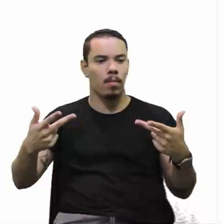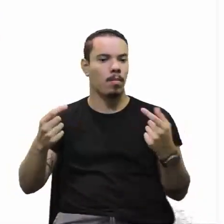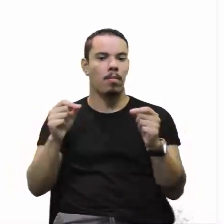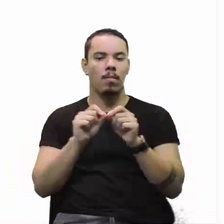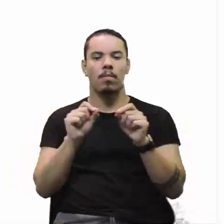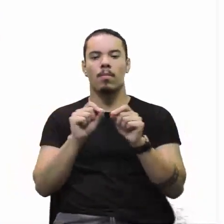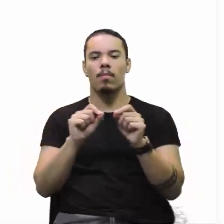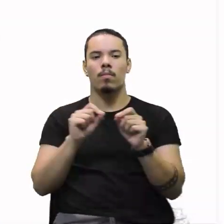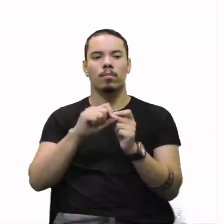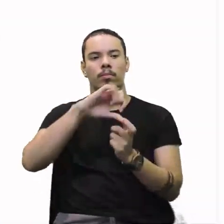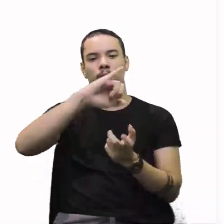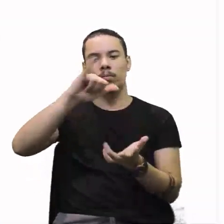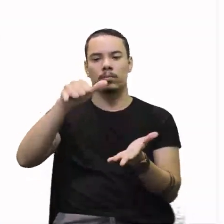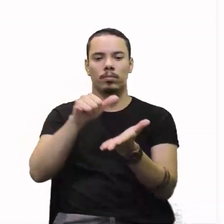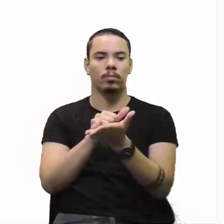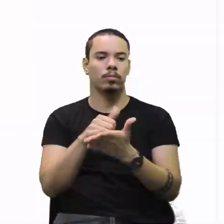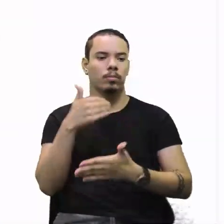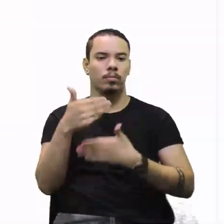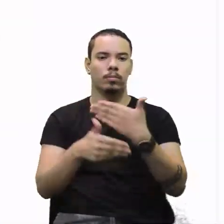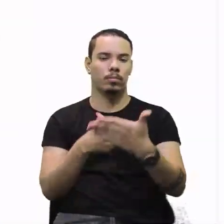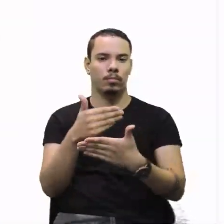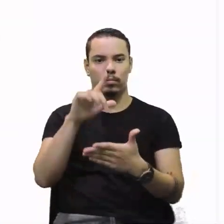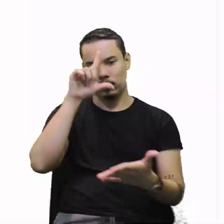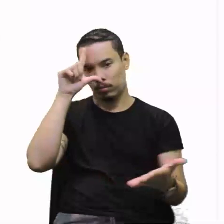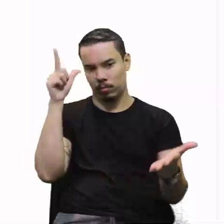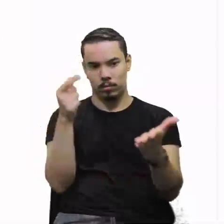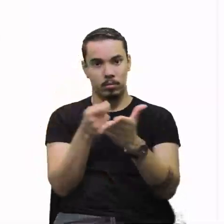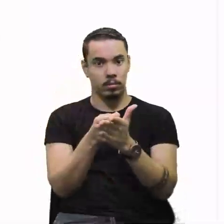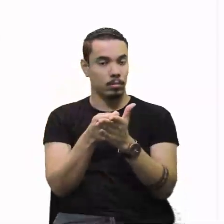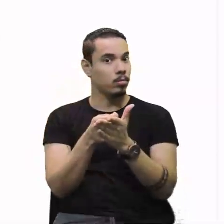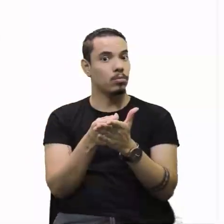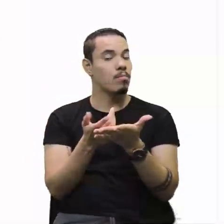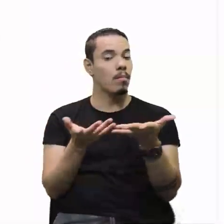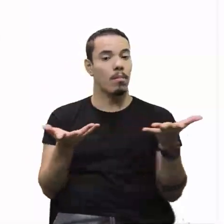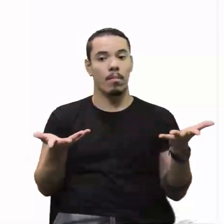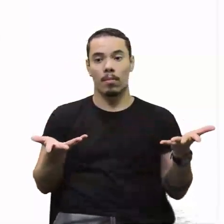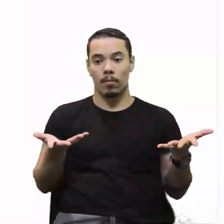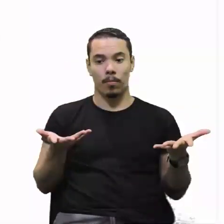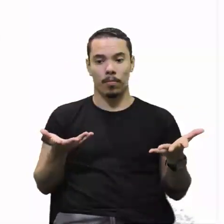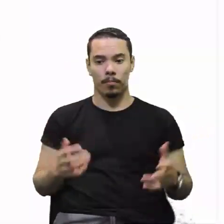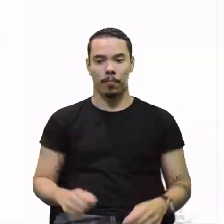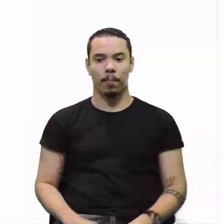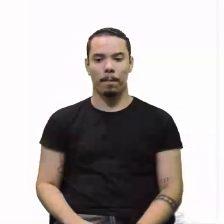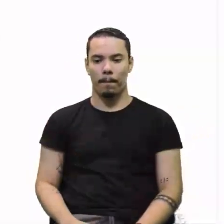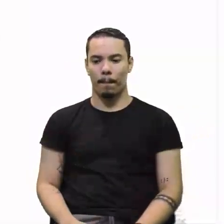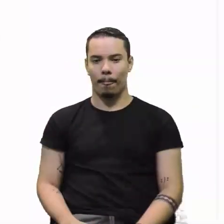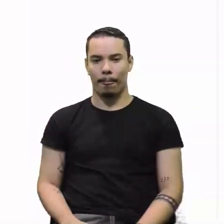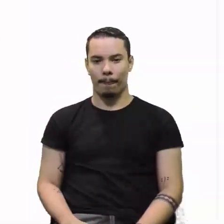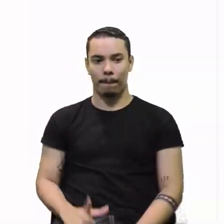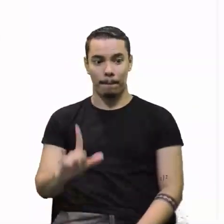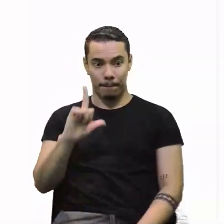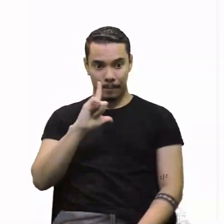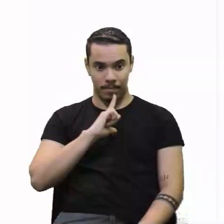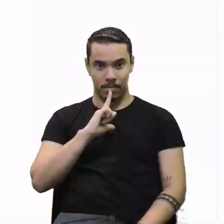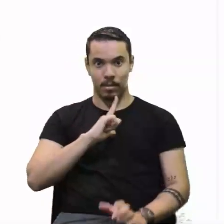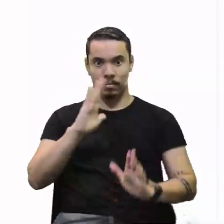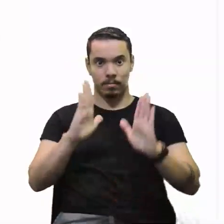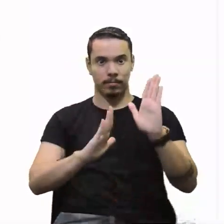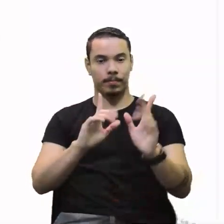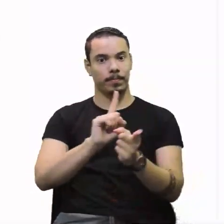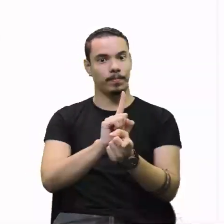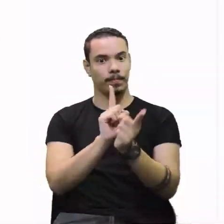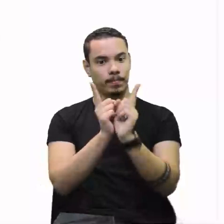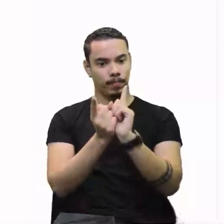emitidas que justifica o procedimento adotado é o fato de terem fases